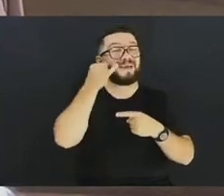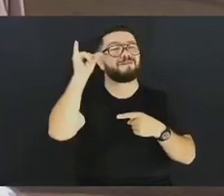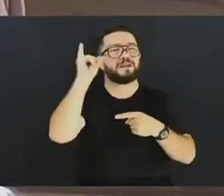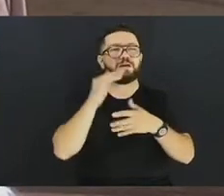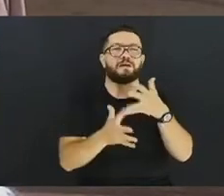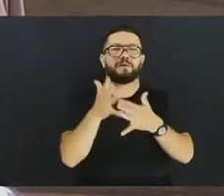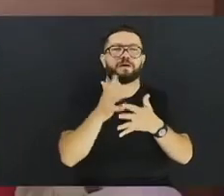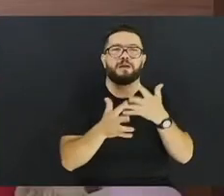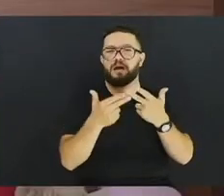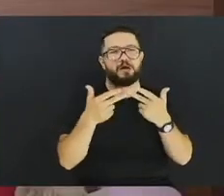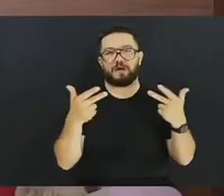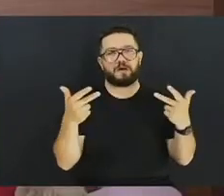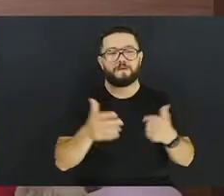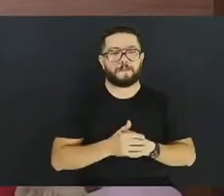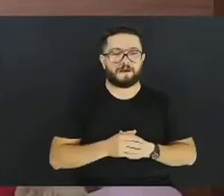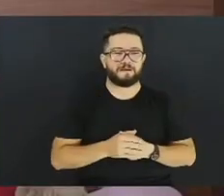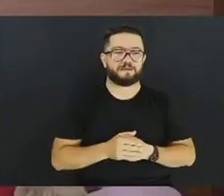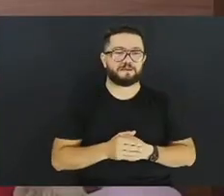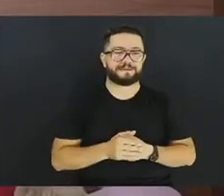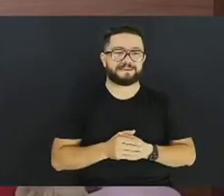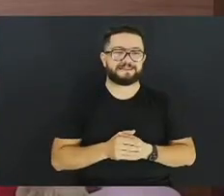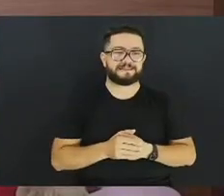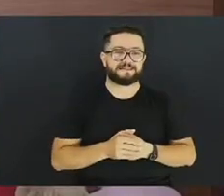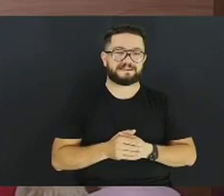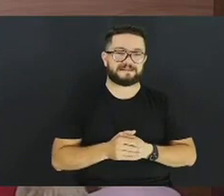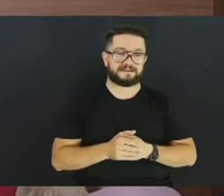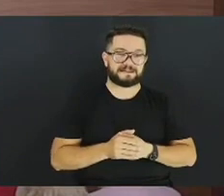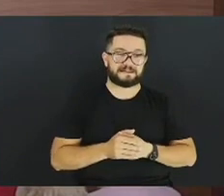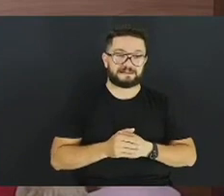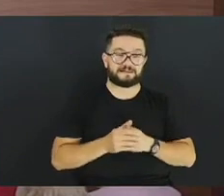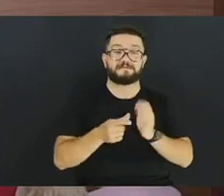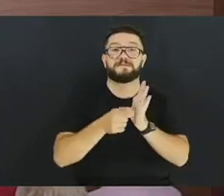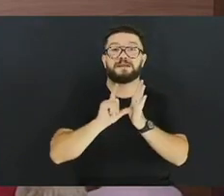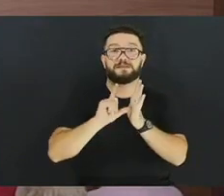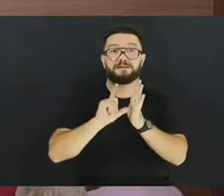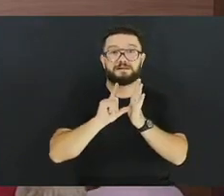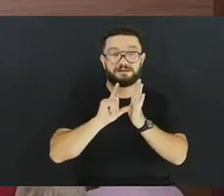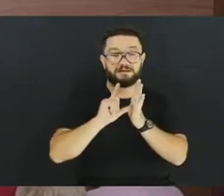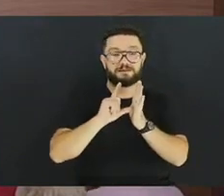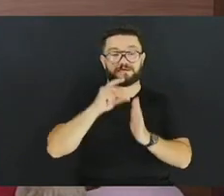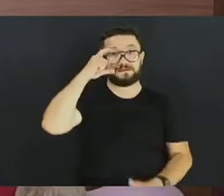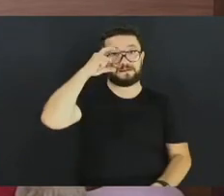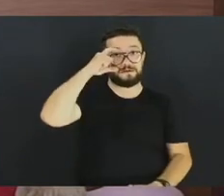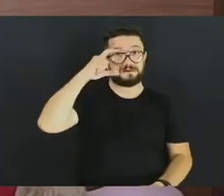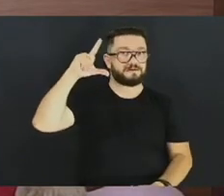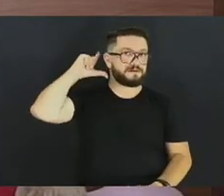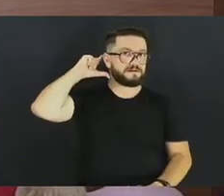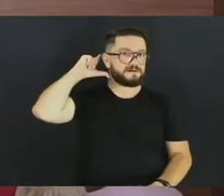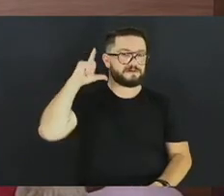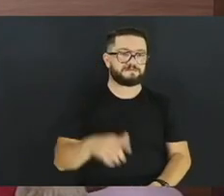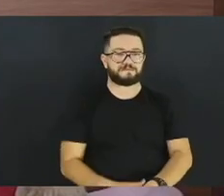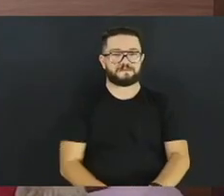legislações? Obrigada. Obrigado, vereadora Amália. Antes de passar para o vereador Marcos Vieira, o vereador Hernani, para formular requerimento à casa. Vereador, com a